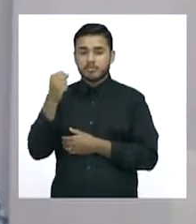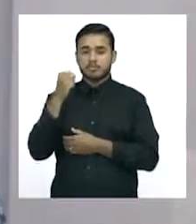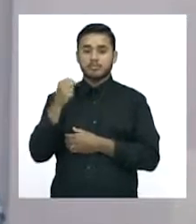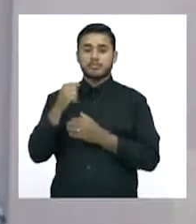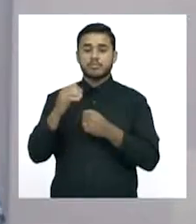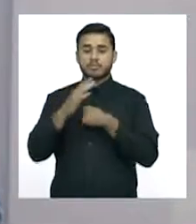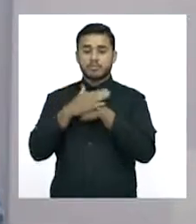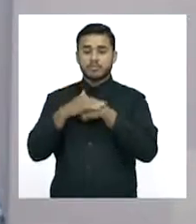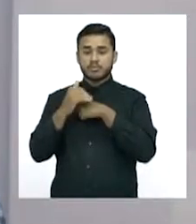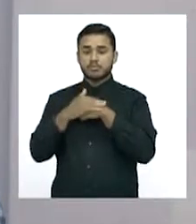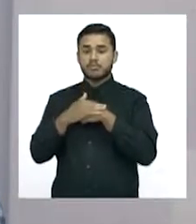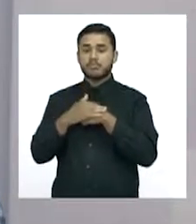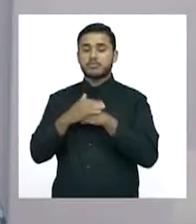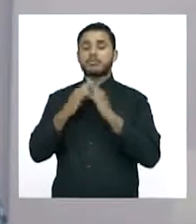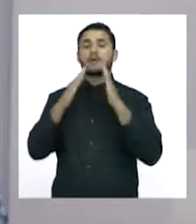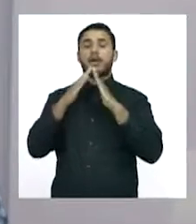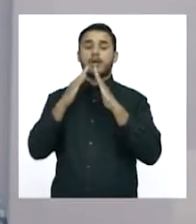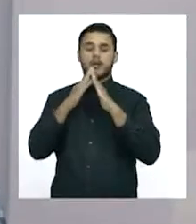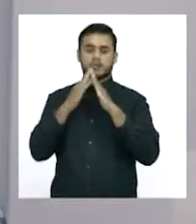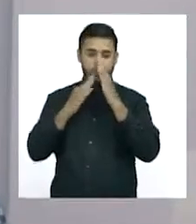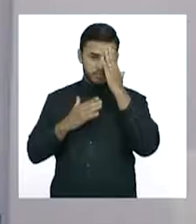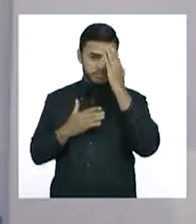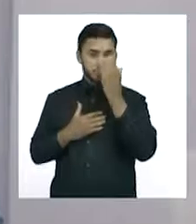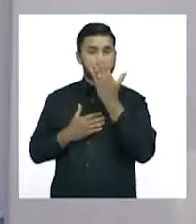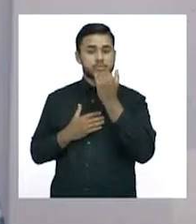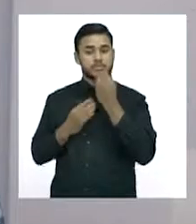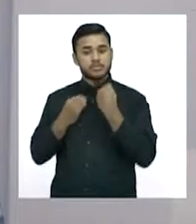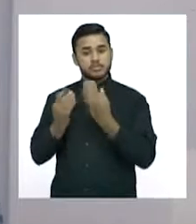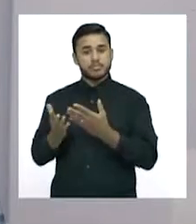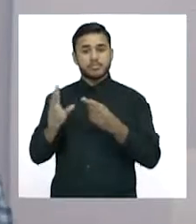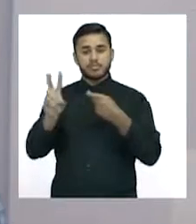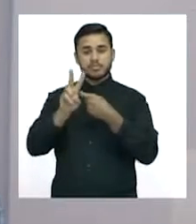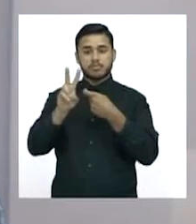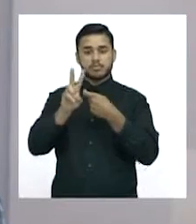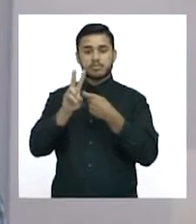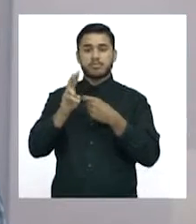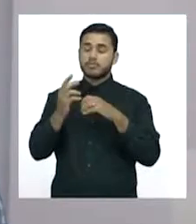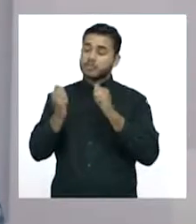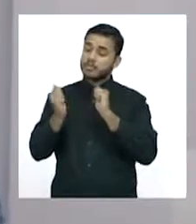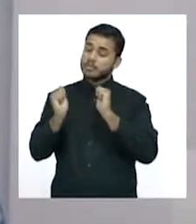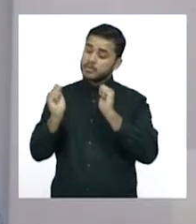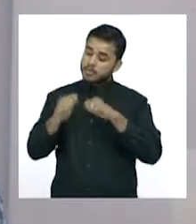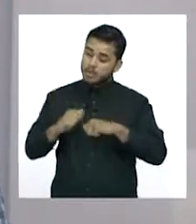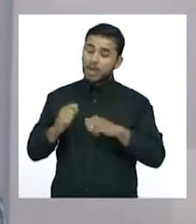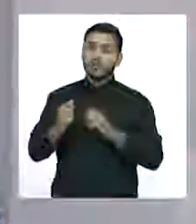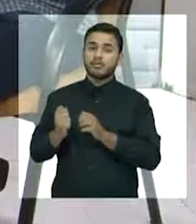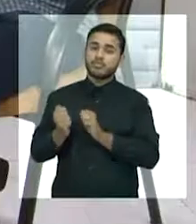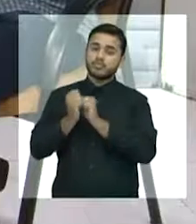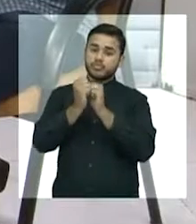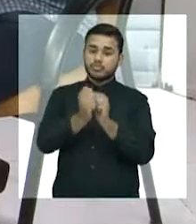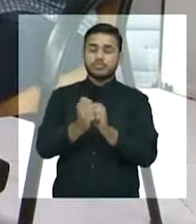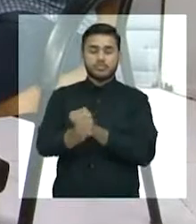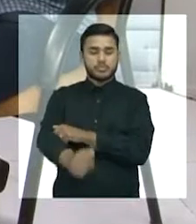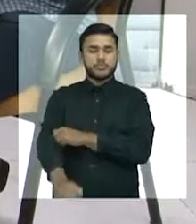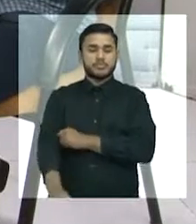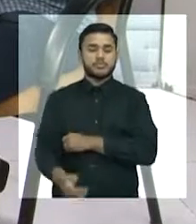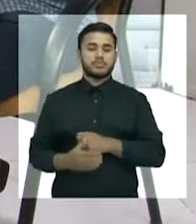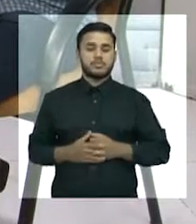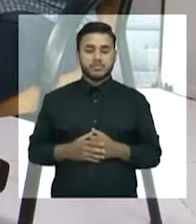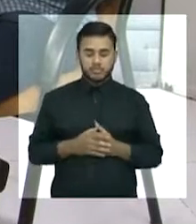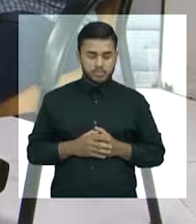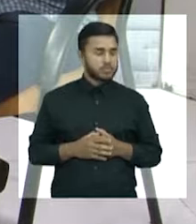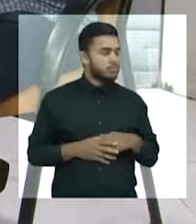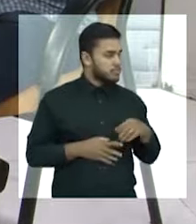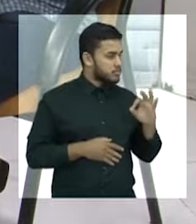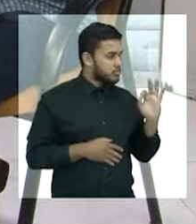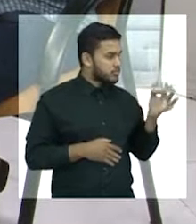dê carinho, dê amor, dê um lar, alimente esses animais e leve um veterinário. Muito bom. Atualpa Soares, coordenador da Célula